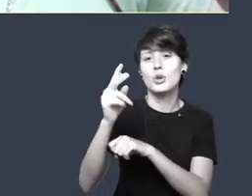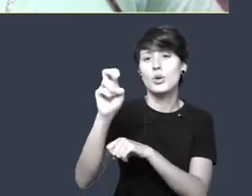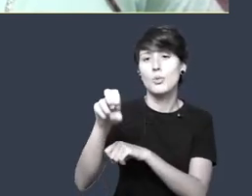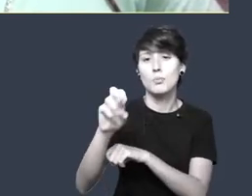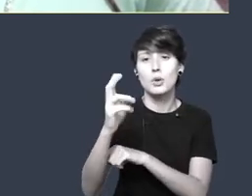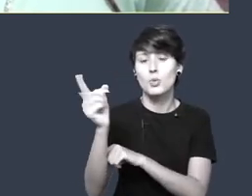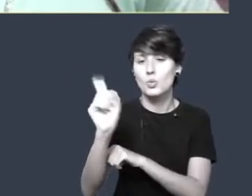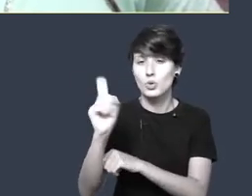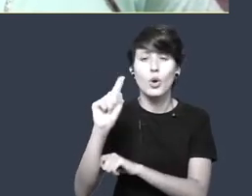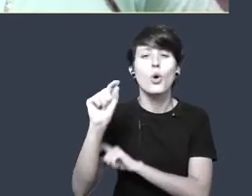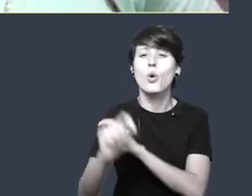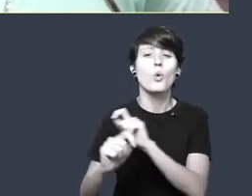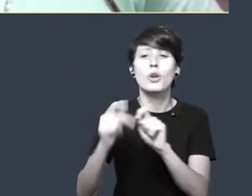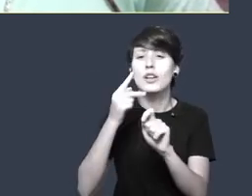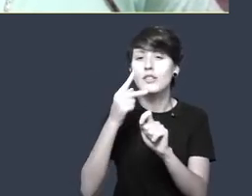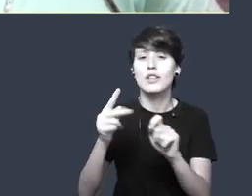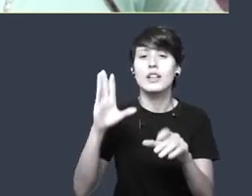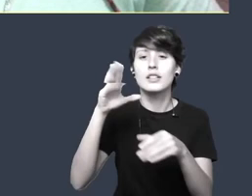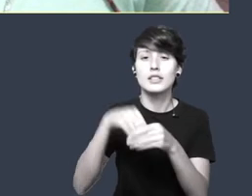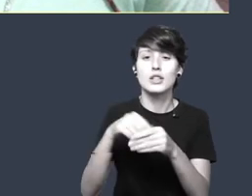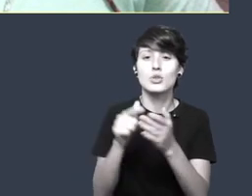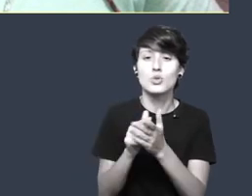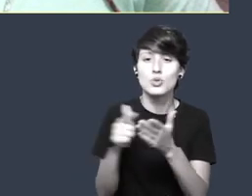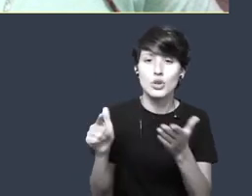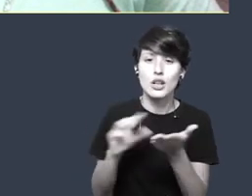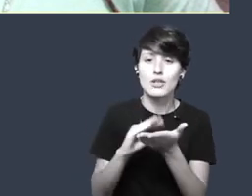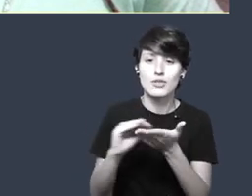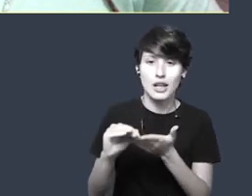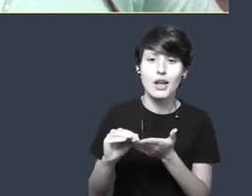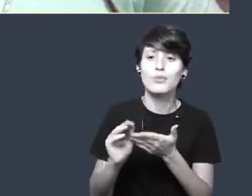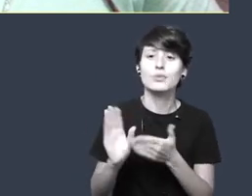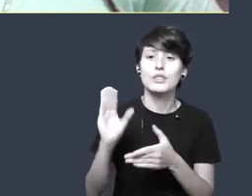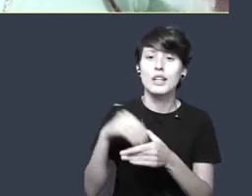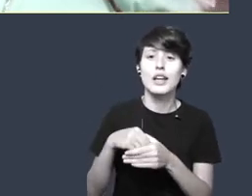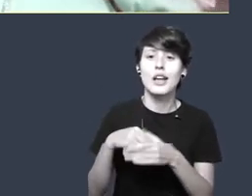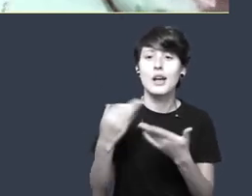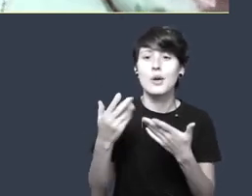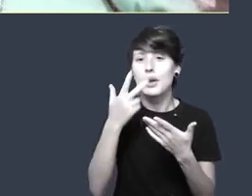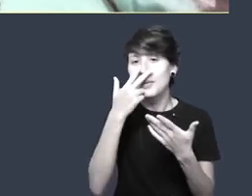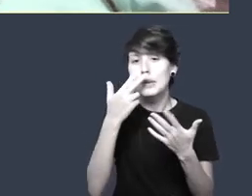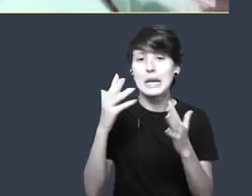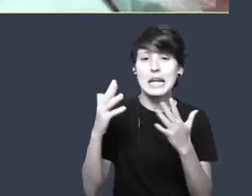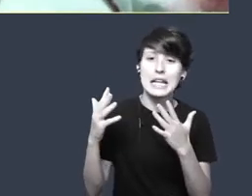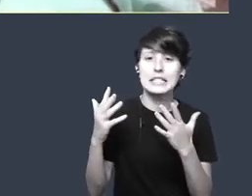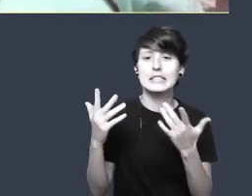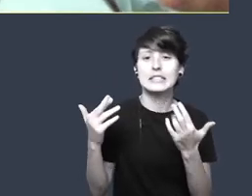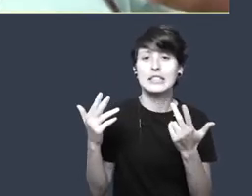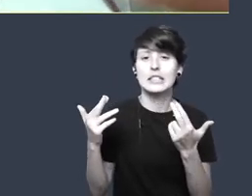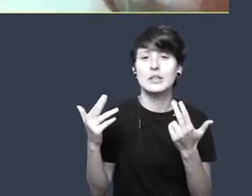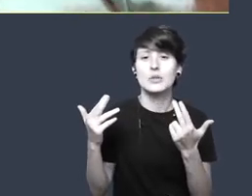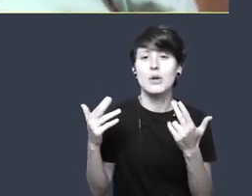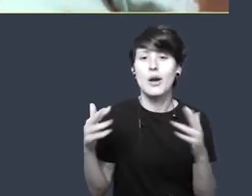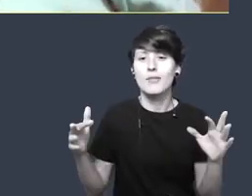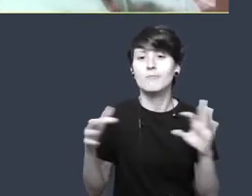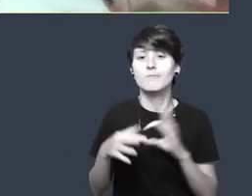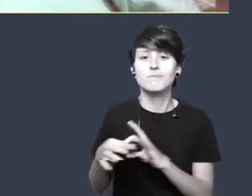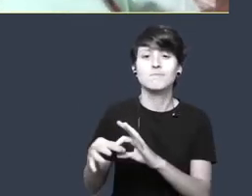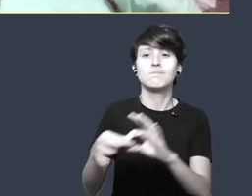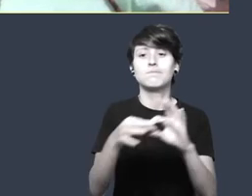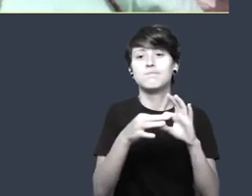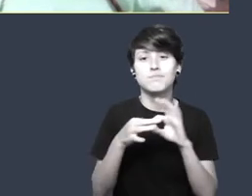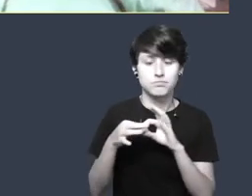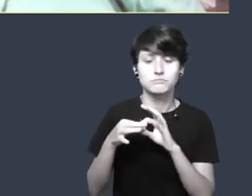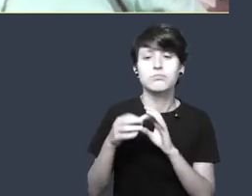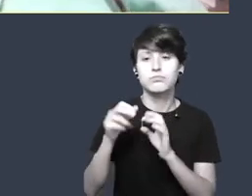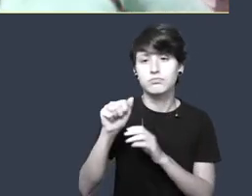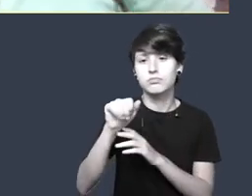você diria para a galera de jornalismo de dados que está agora meio que visando unir tanto inteligência artificial